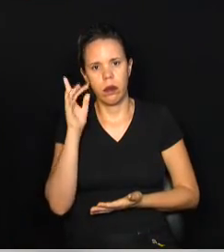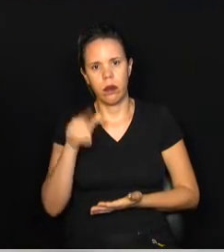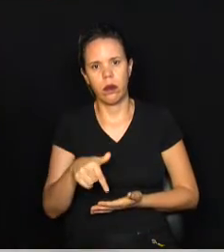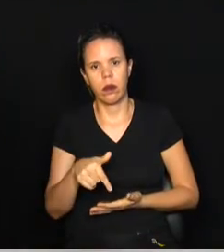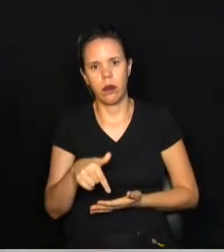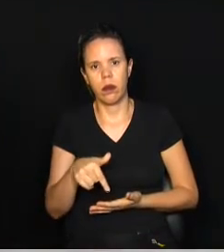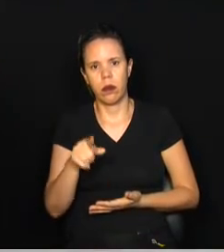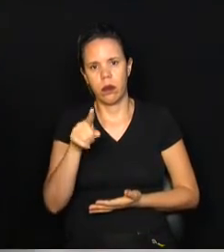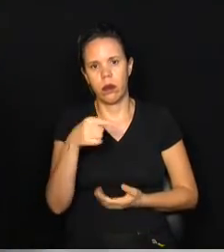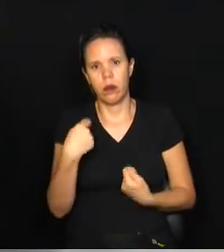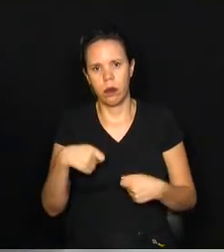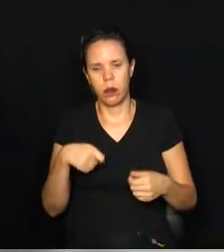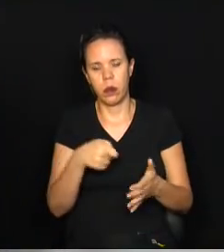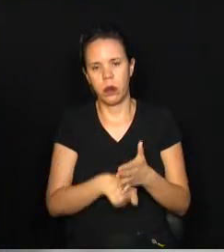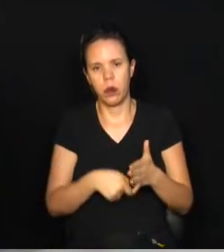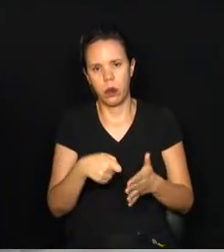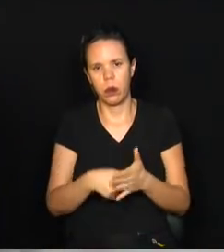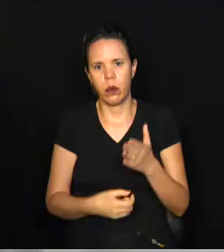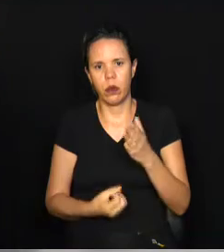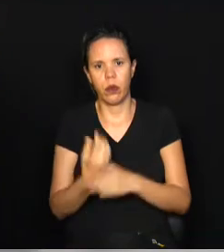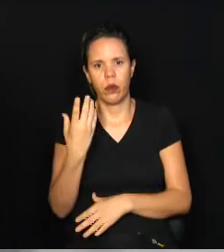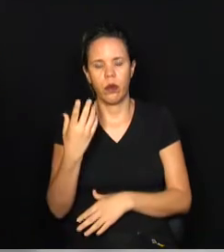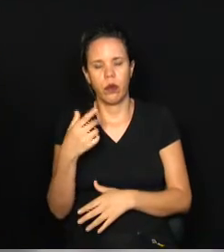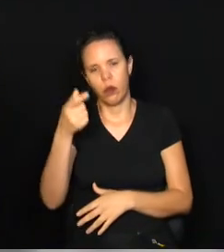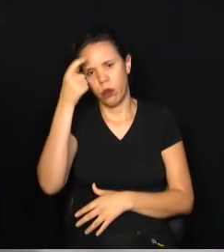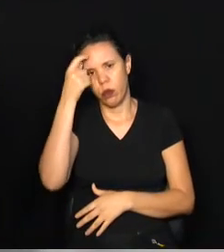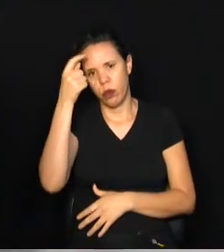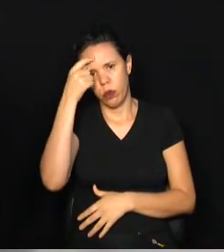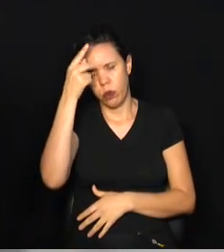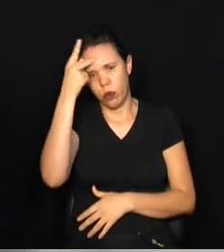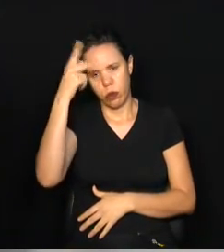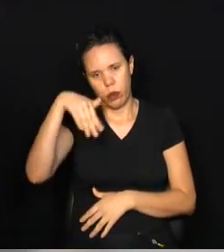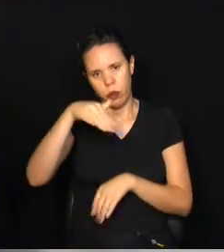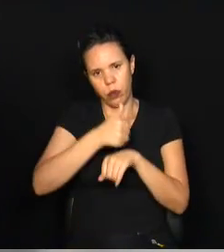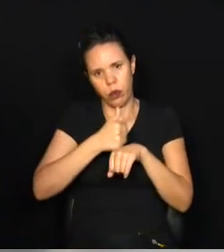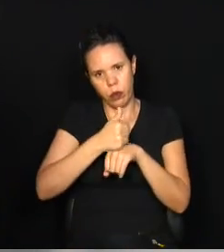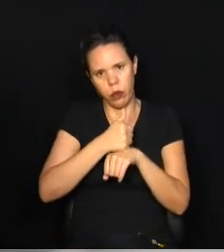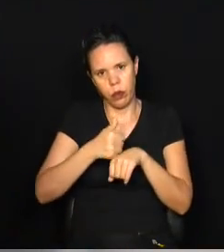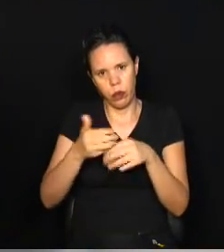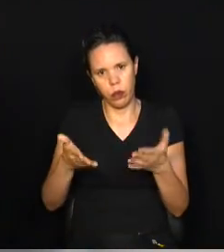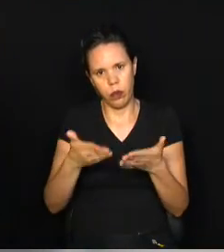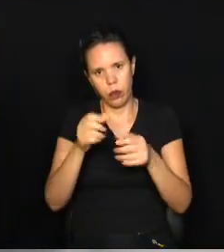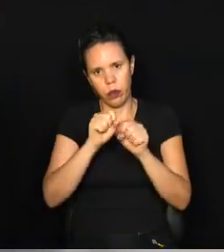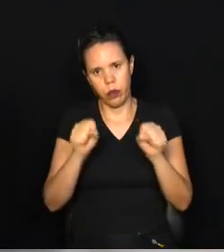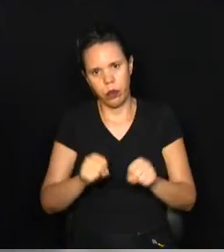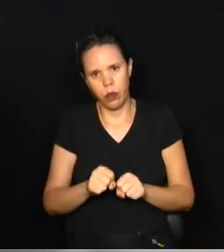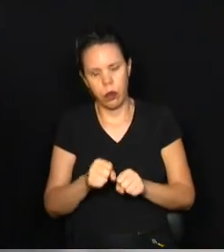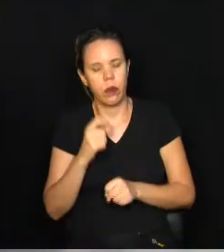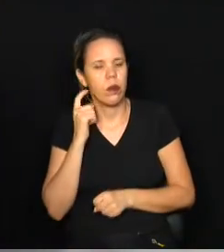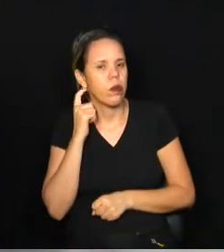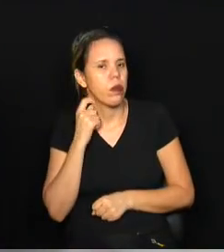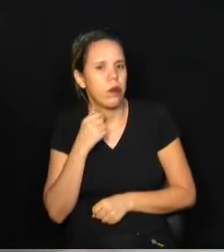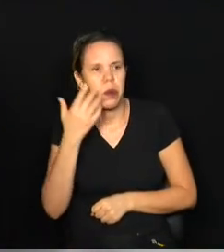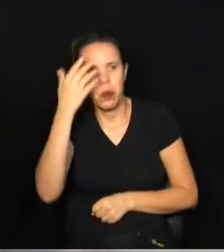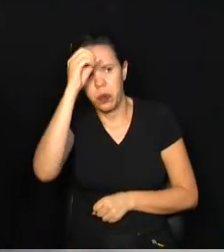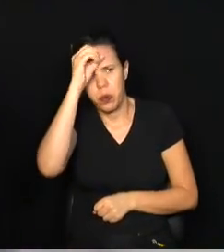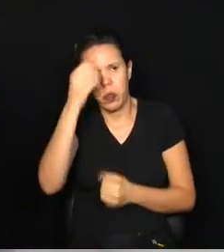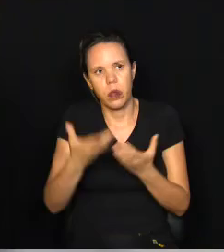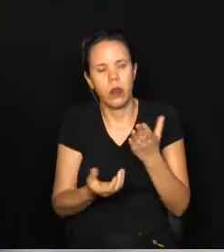tom que o senhor deveria insistir para gerar um pouquinho de consciência na categoria. Se você não provocar o sistema não vai saber de